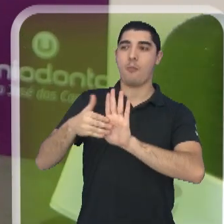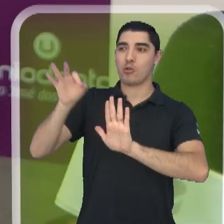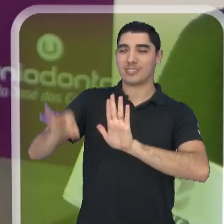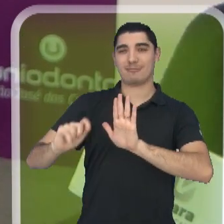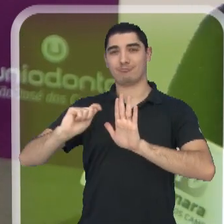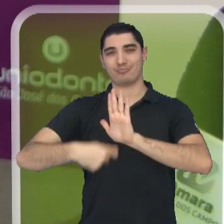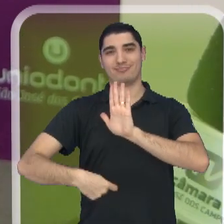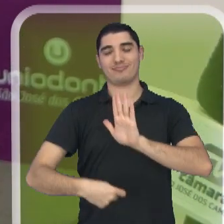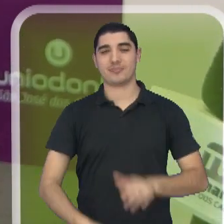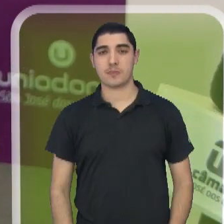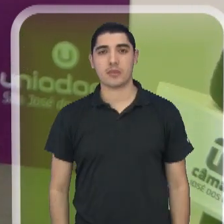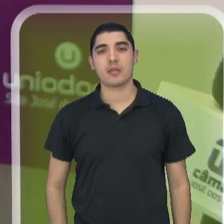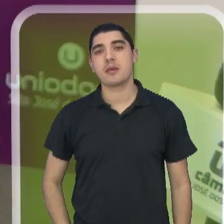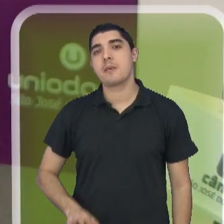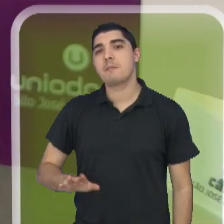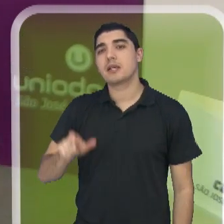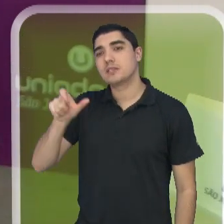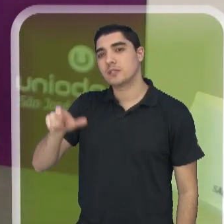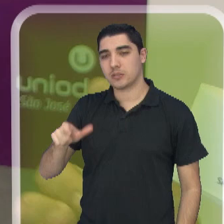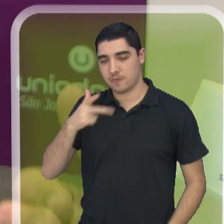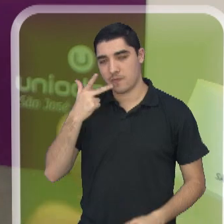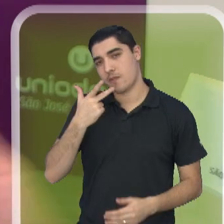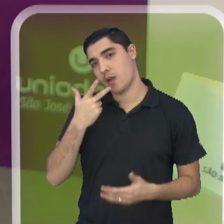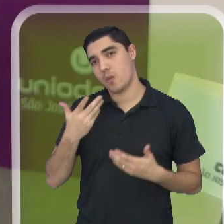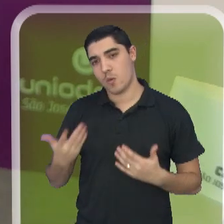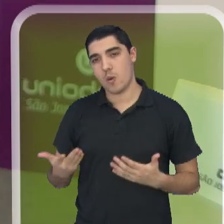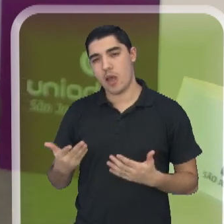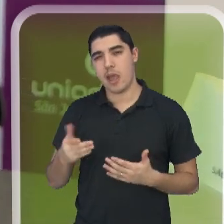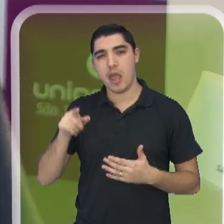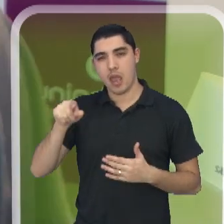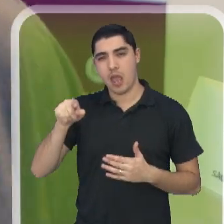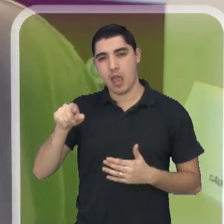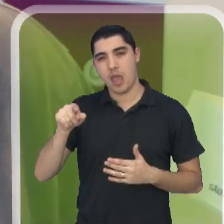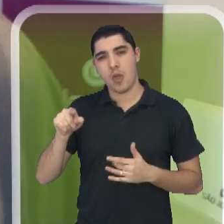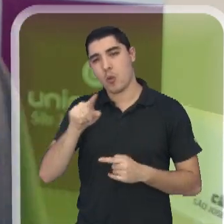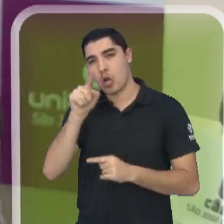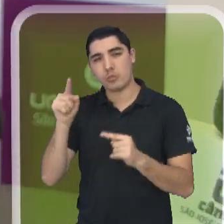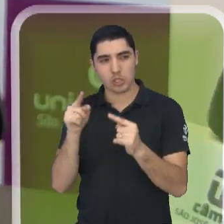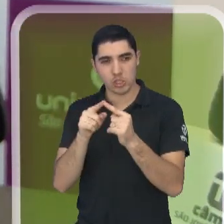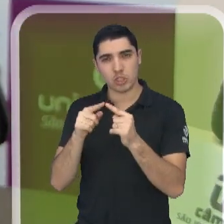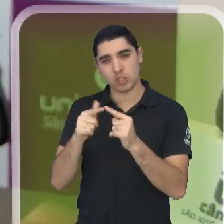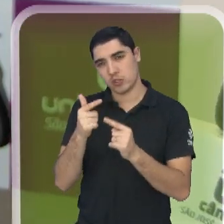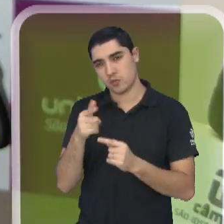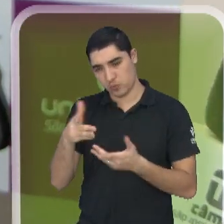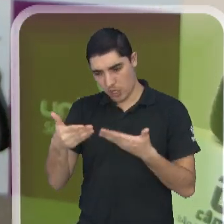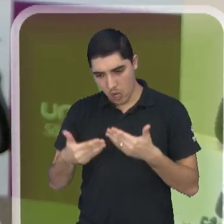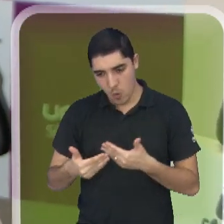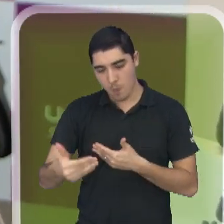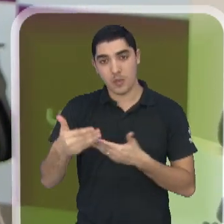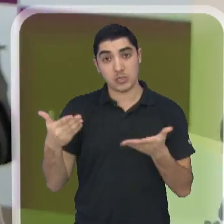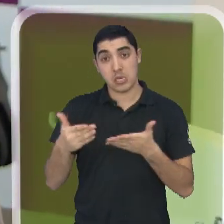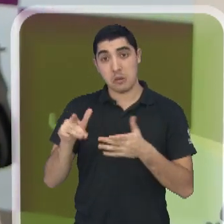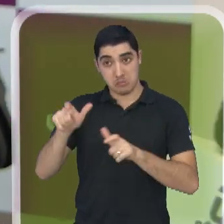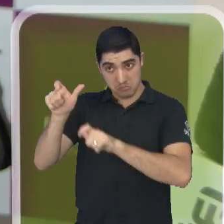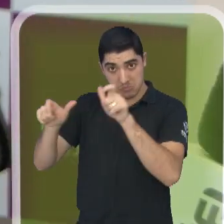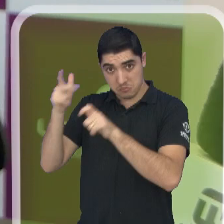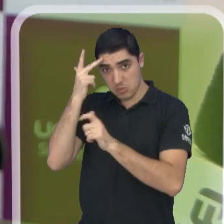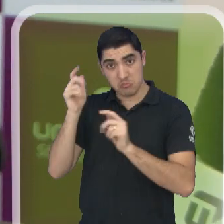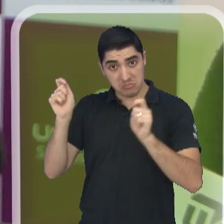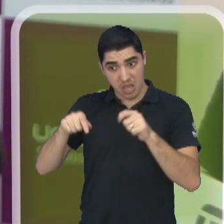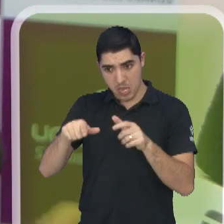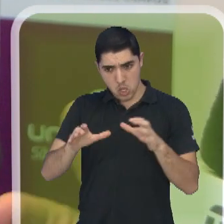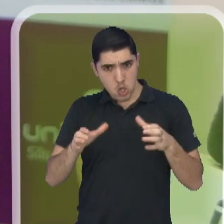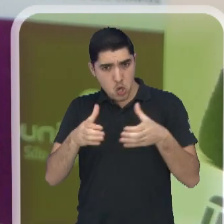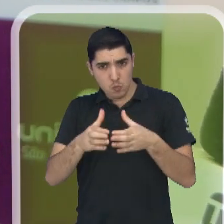o que o torcedor pode esperar? Você falou um pouquinho do panorama para essa temporada, né? Mas o torcedor, então, pode esperar um time bastante